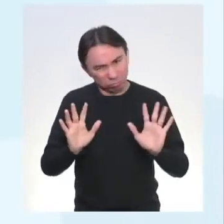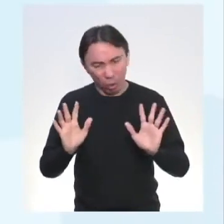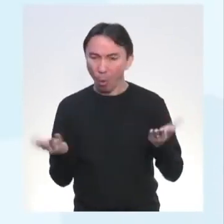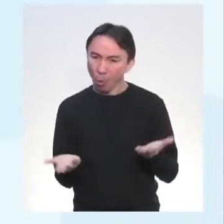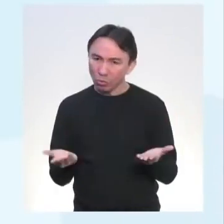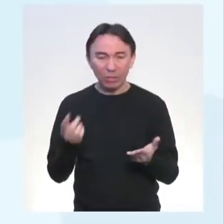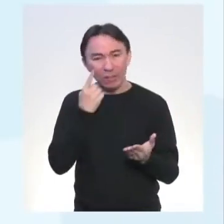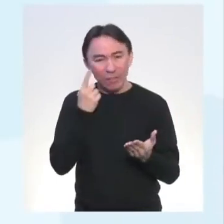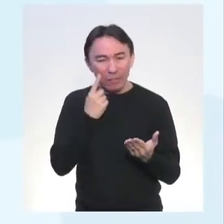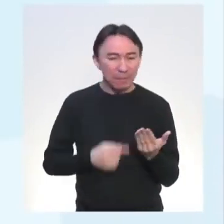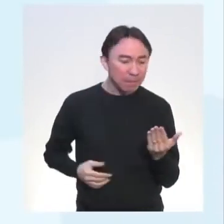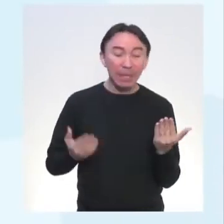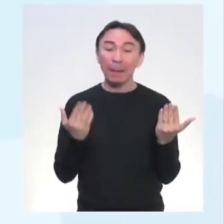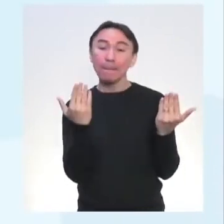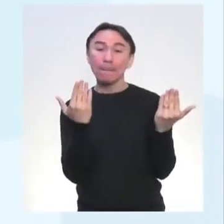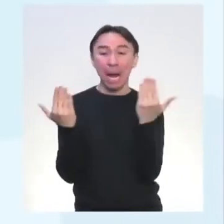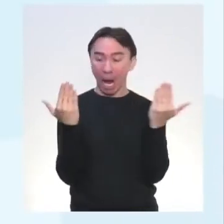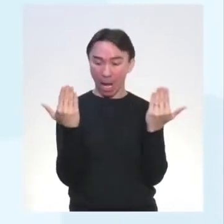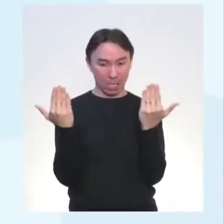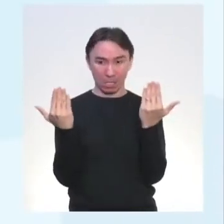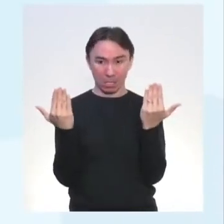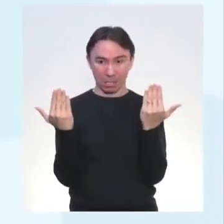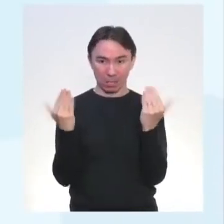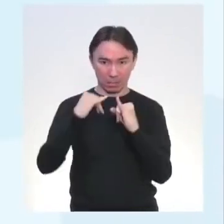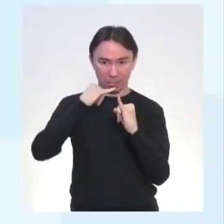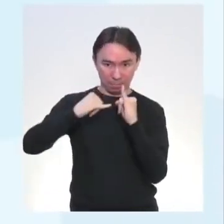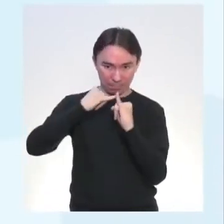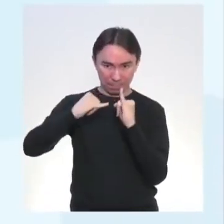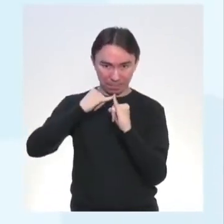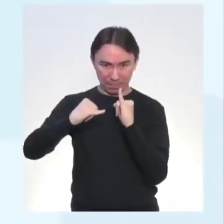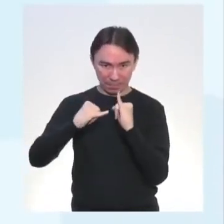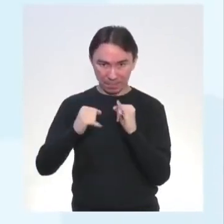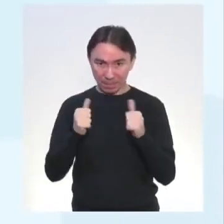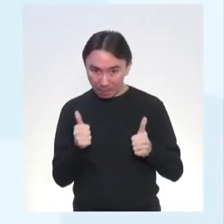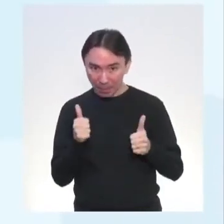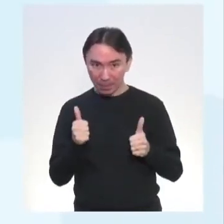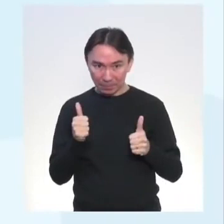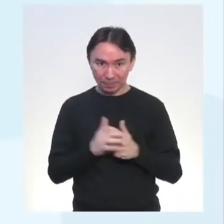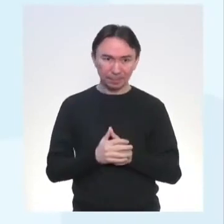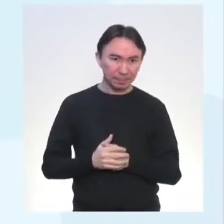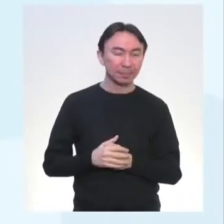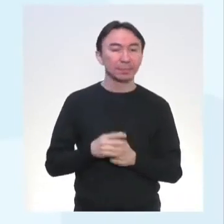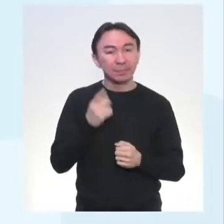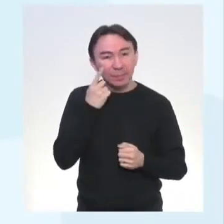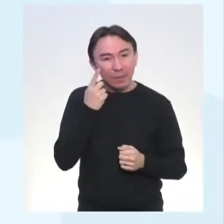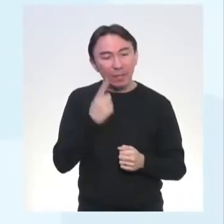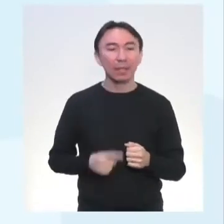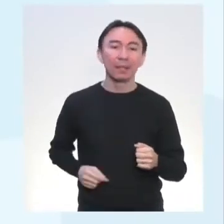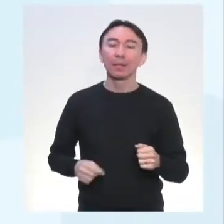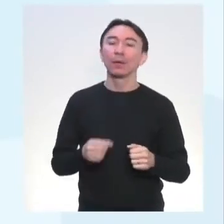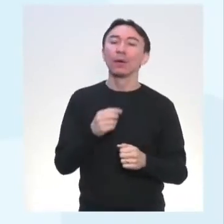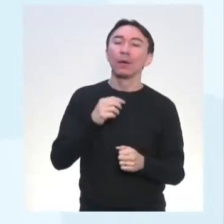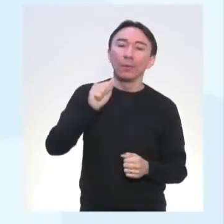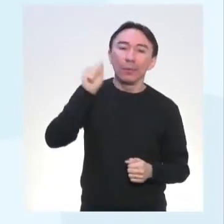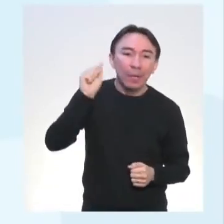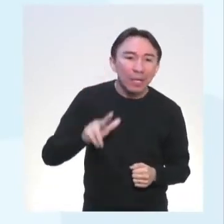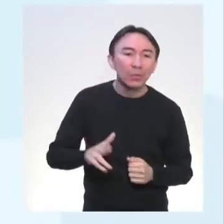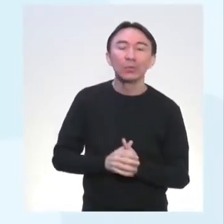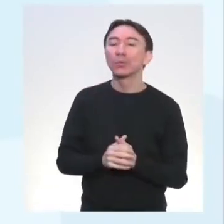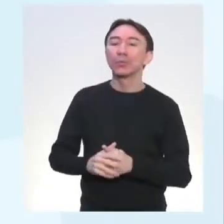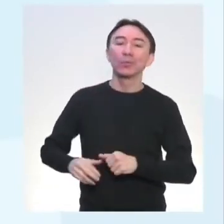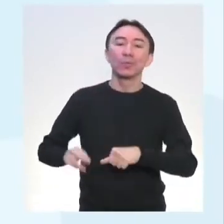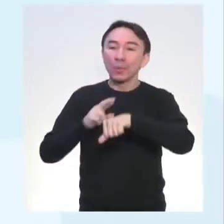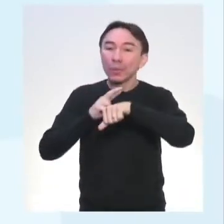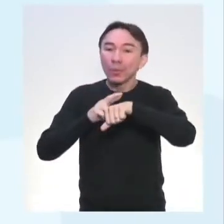assim, de uma forma mais intuitiva, tá bom? Então nós temos aí um ângulo azul, um roxinho, um verde,